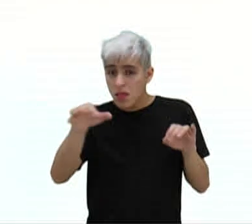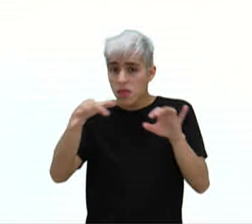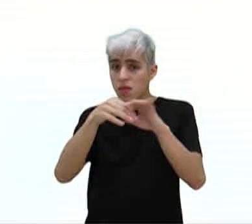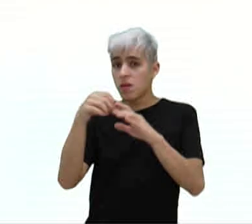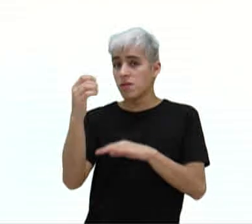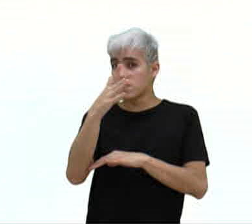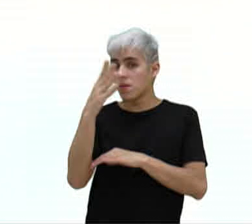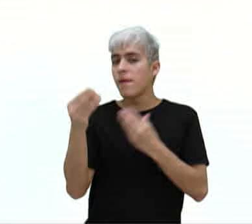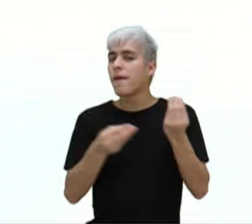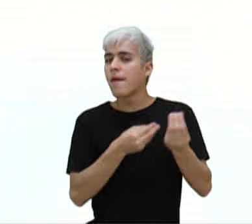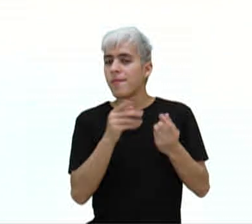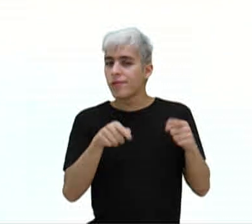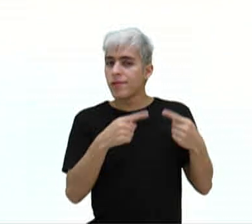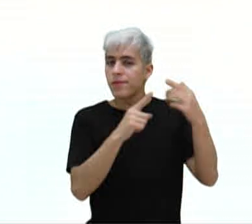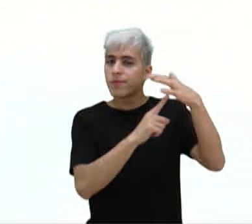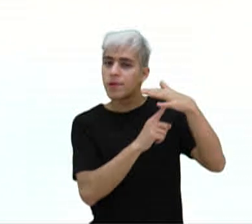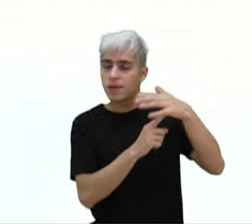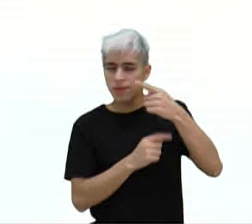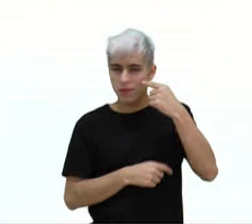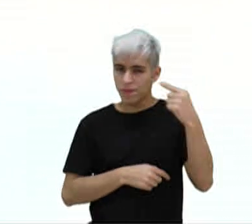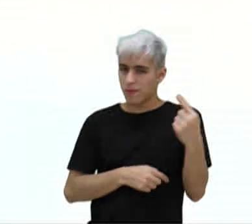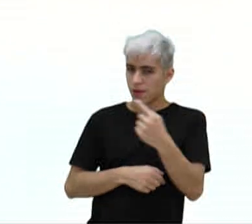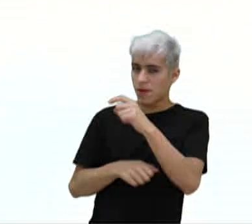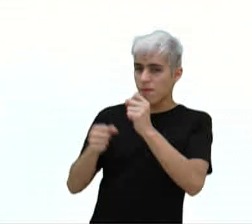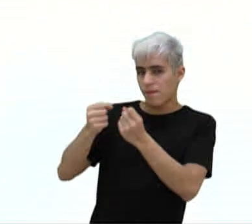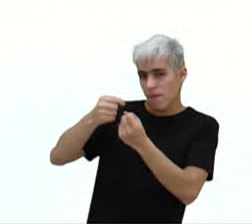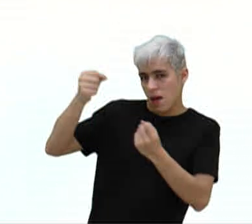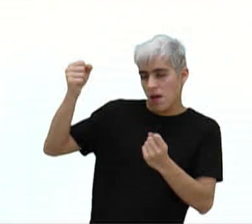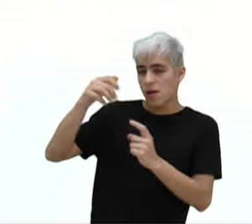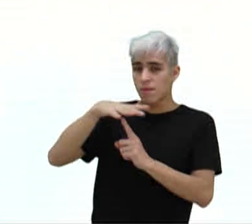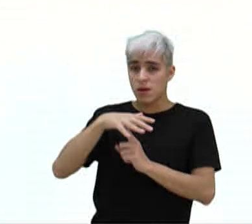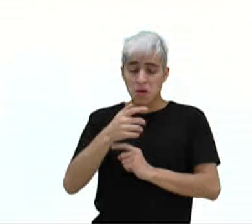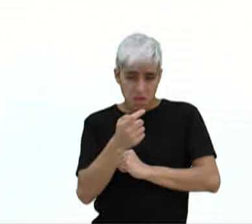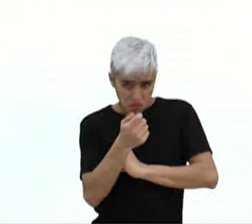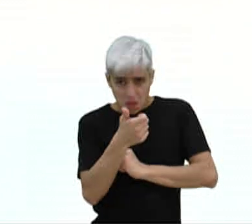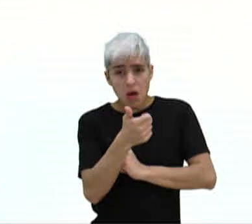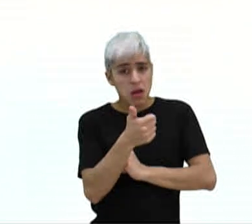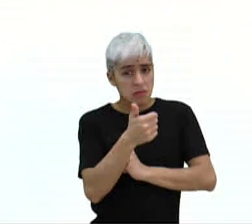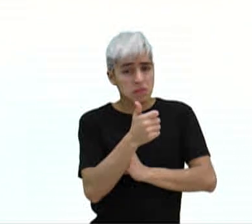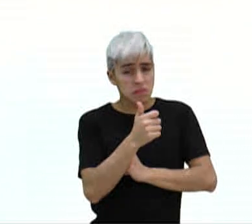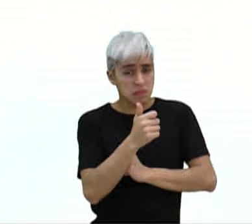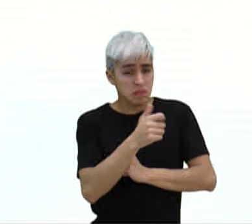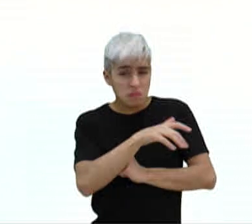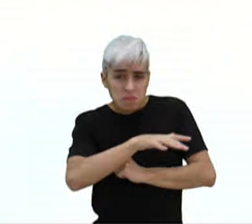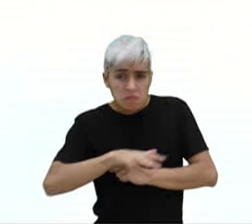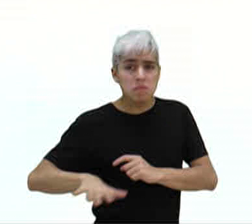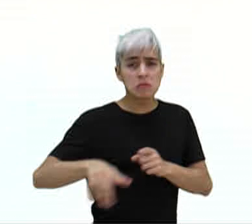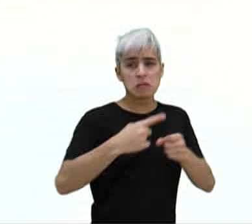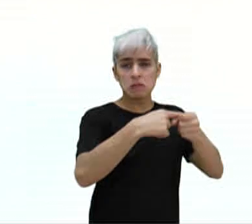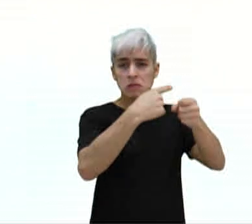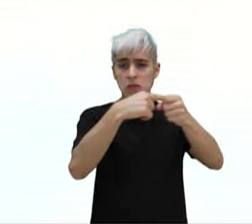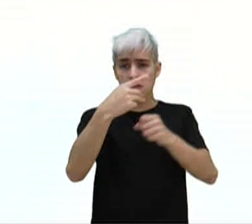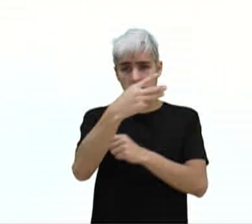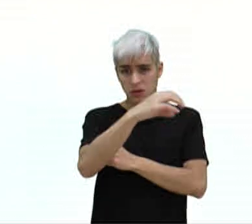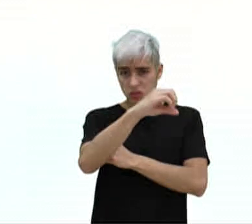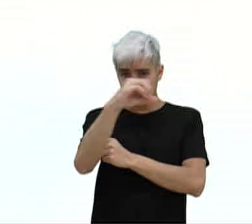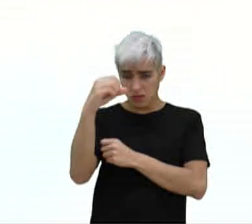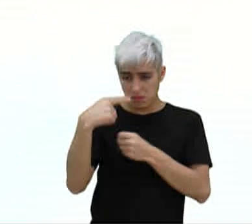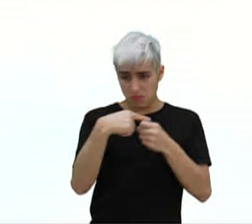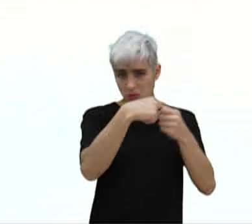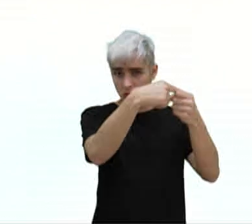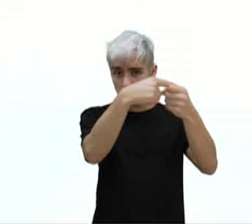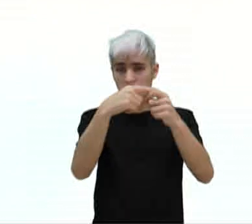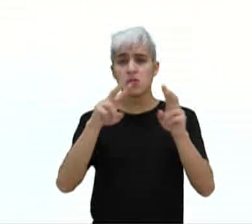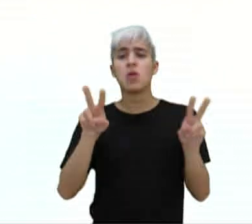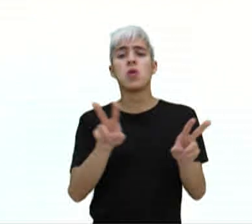nós vimos ali no mapa, né, que o Paraná atinge quase que a totalidade dos seus 399 municípios